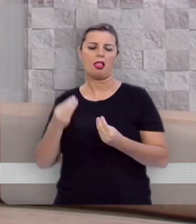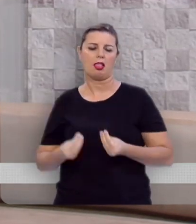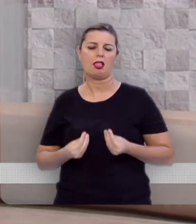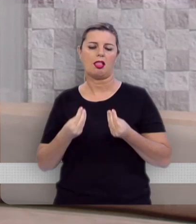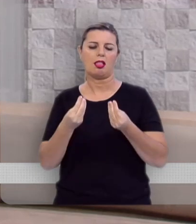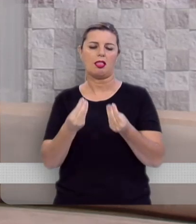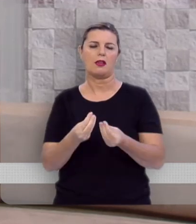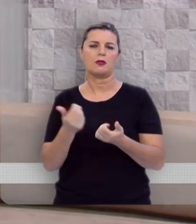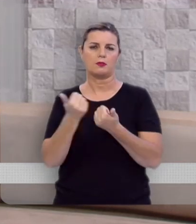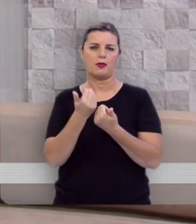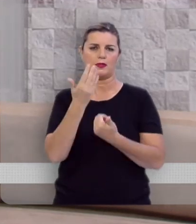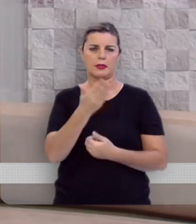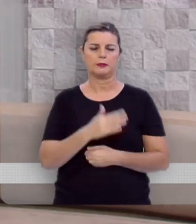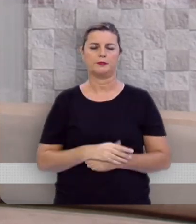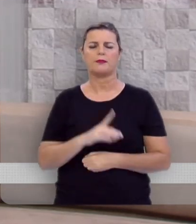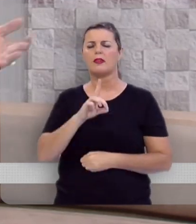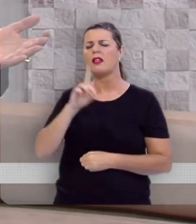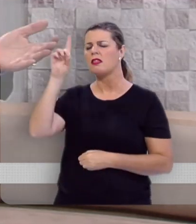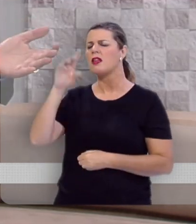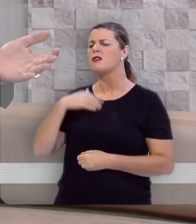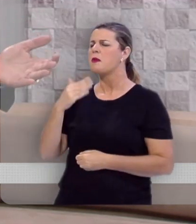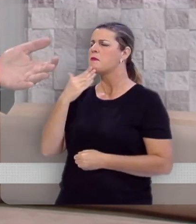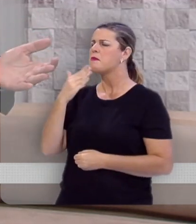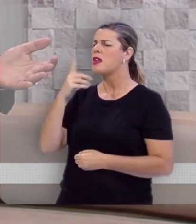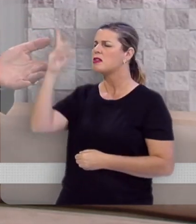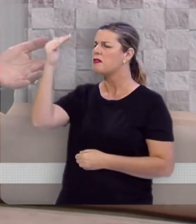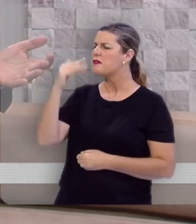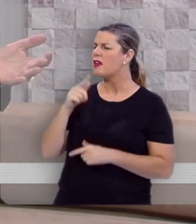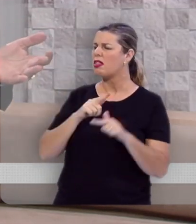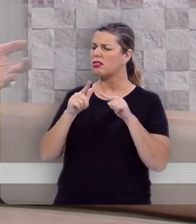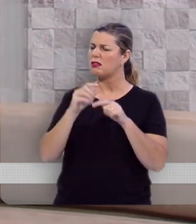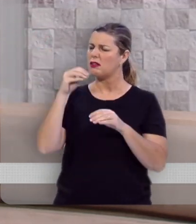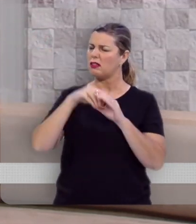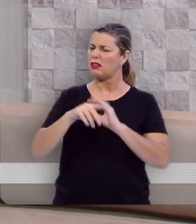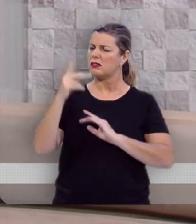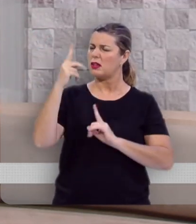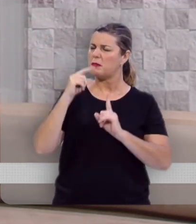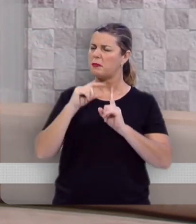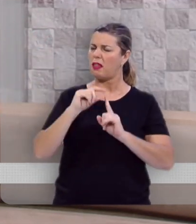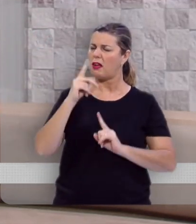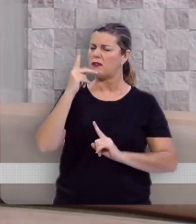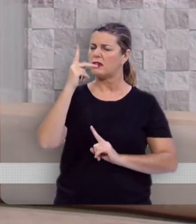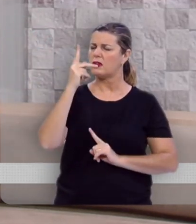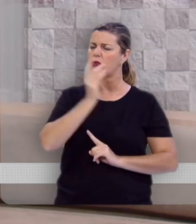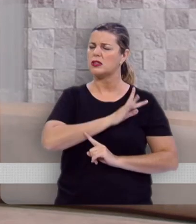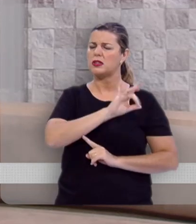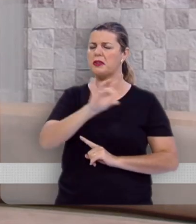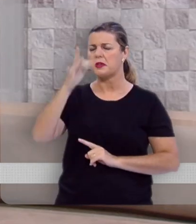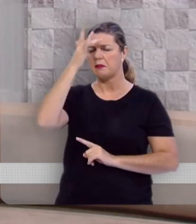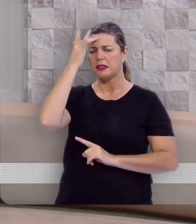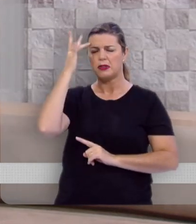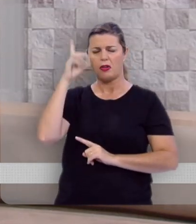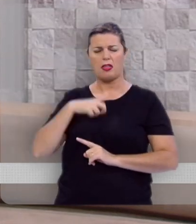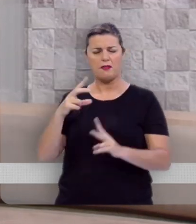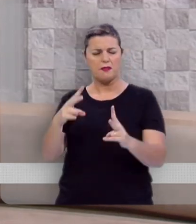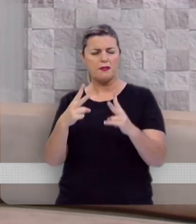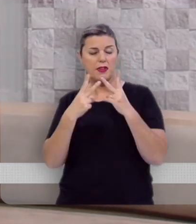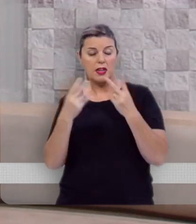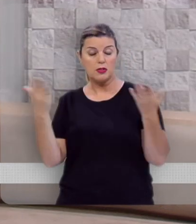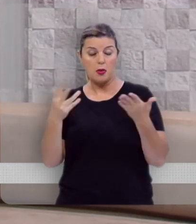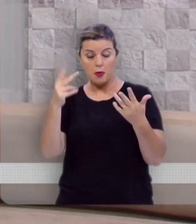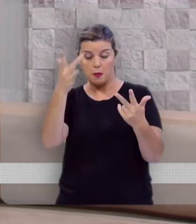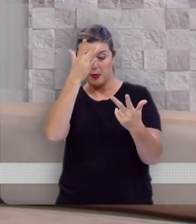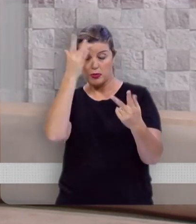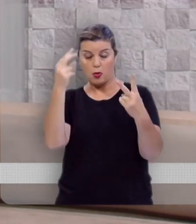promoveu e realizou por você. Deus, eu te peço que Tu apliques a Tua palavra ao coração daqueles que nos assistem, para que